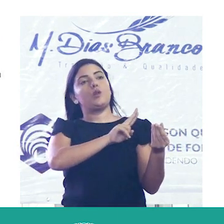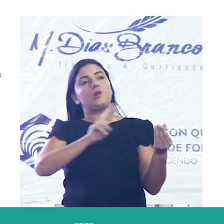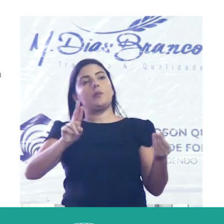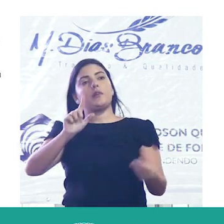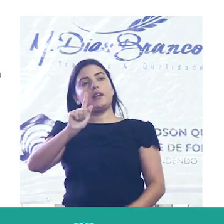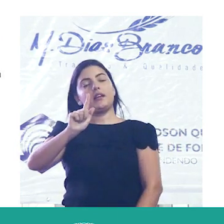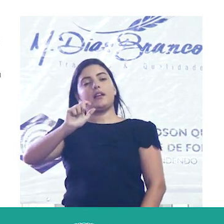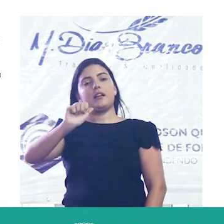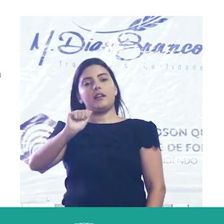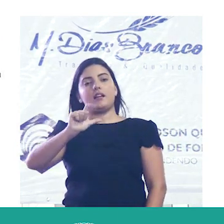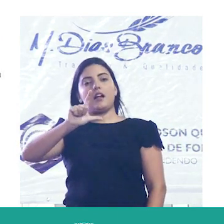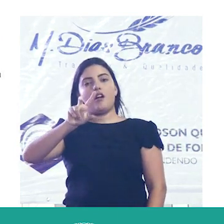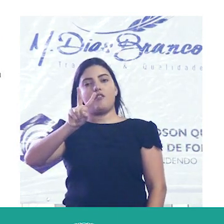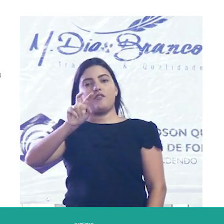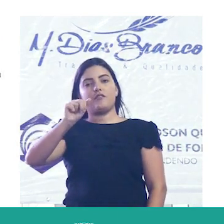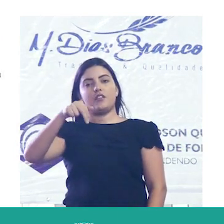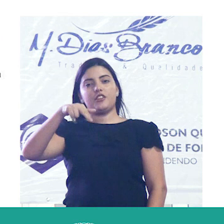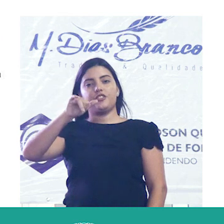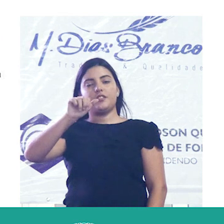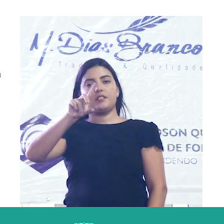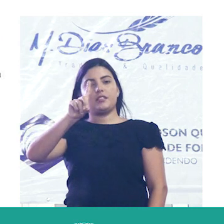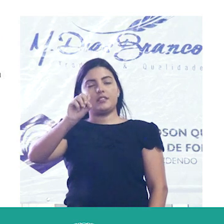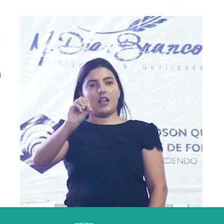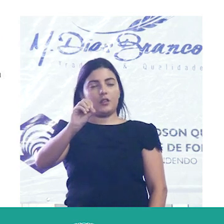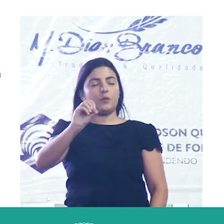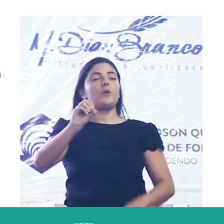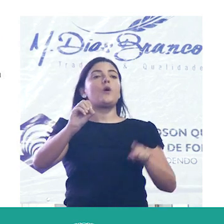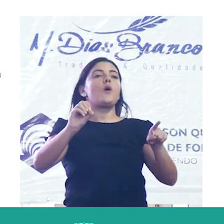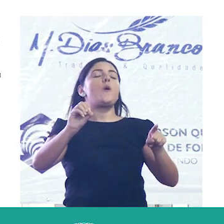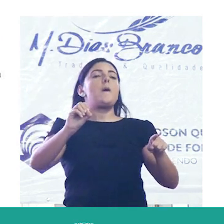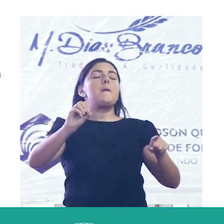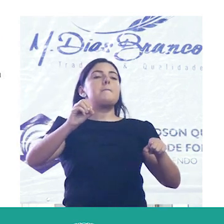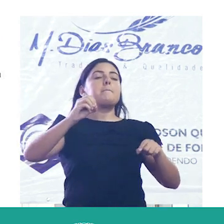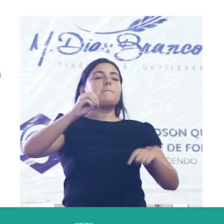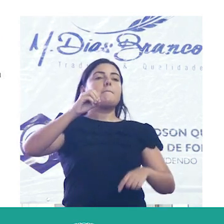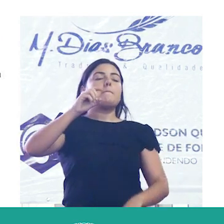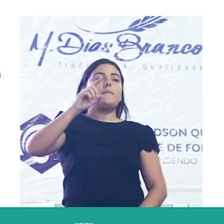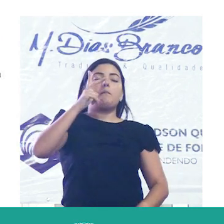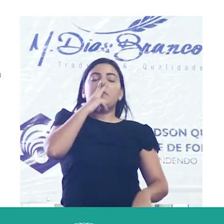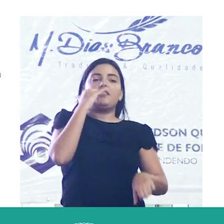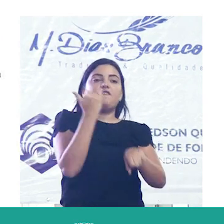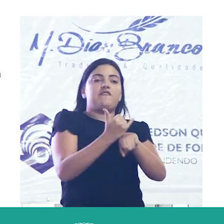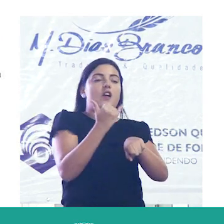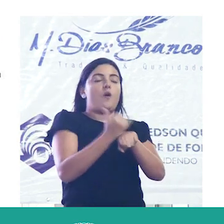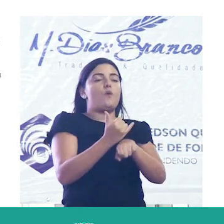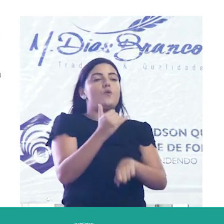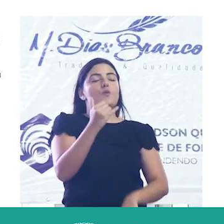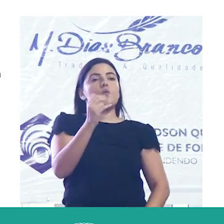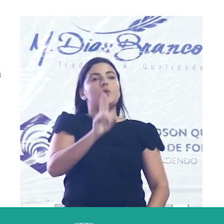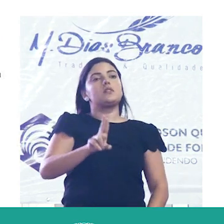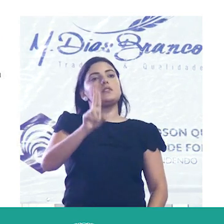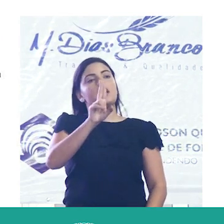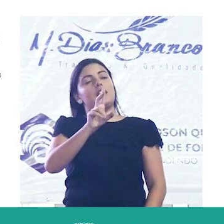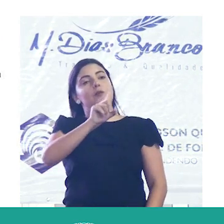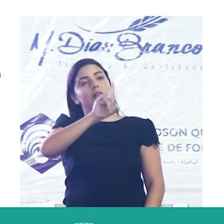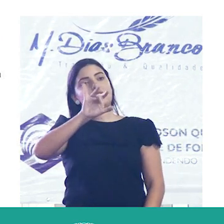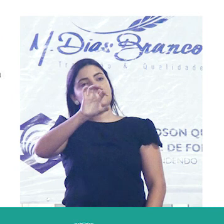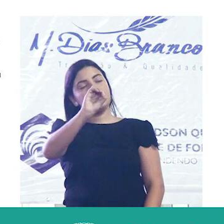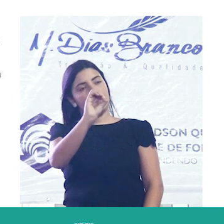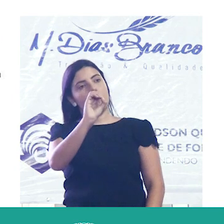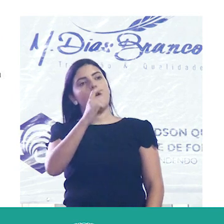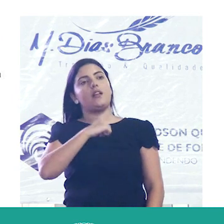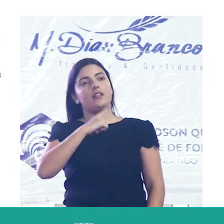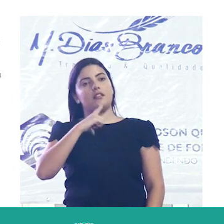galvanização. Um metal bastante utilizado nesse processo é o zinco, que pode ser obtido a partir de um